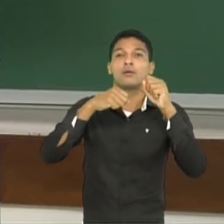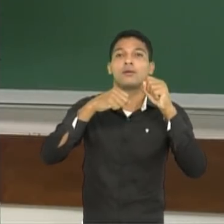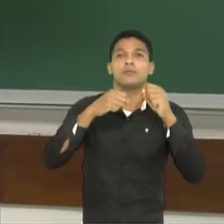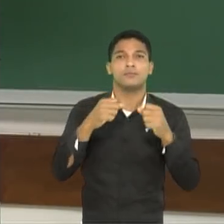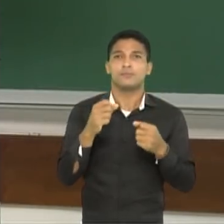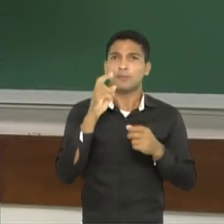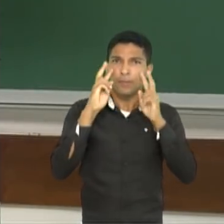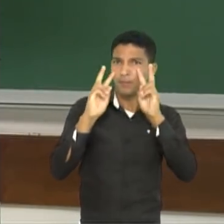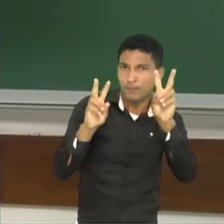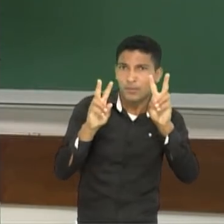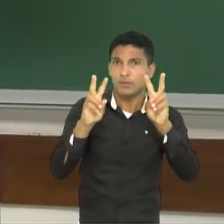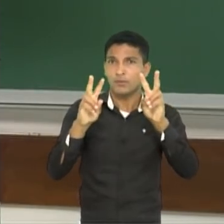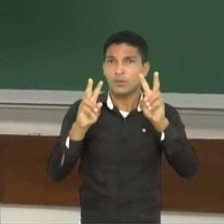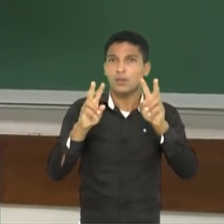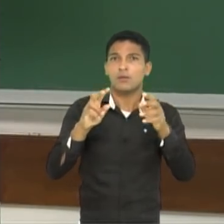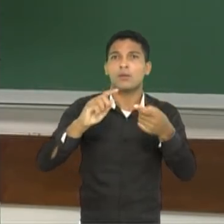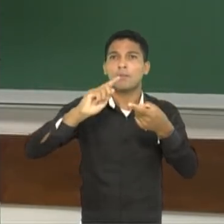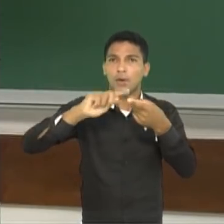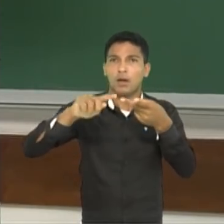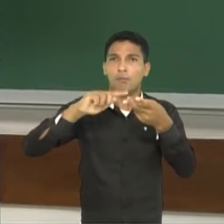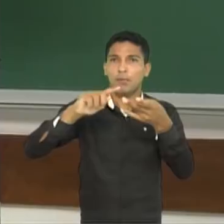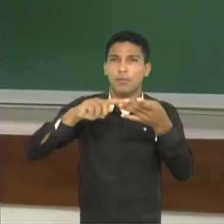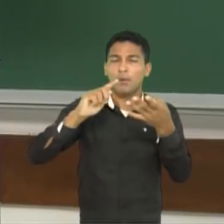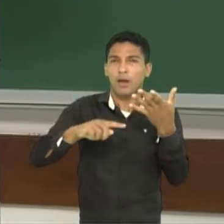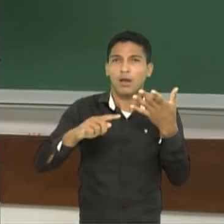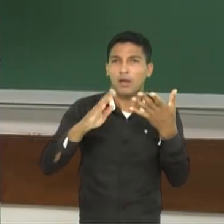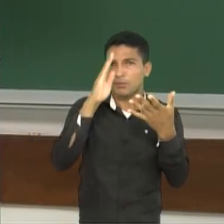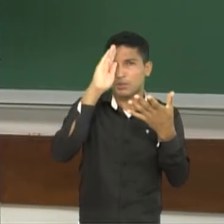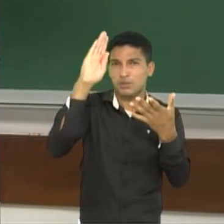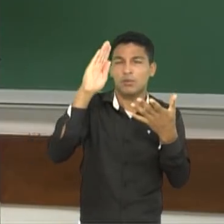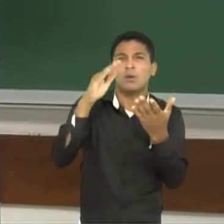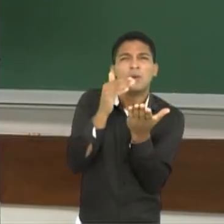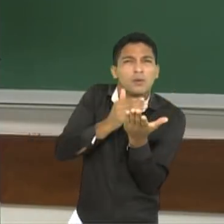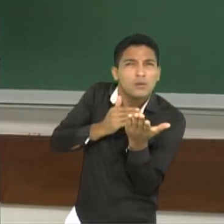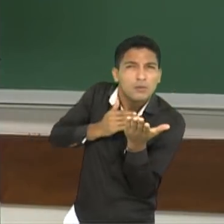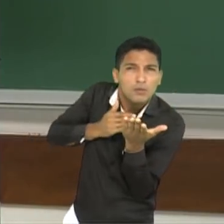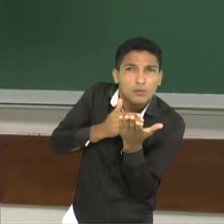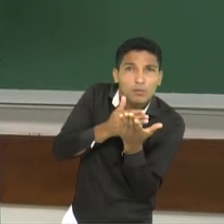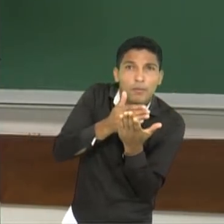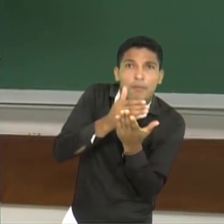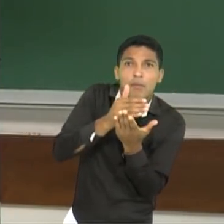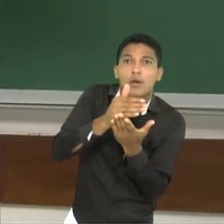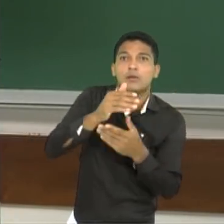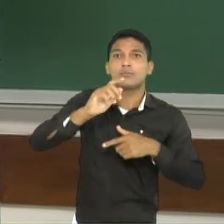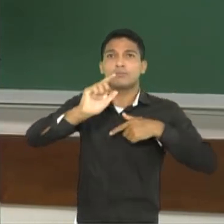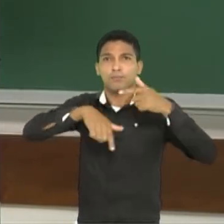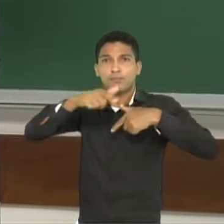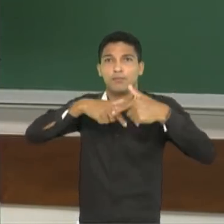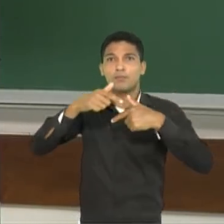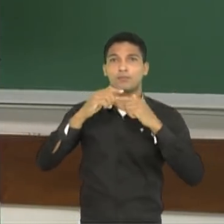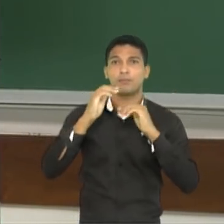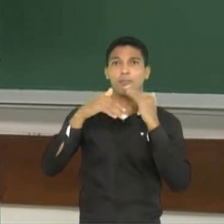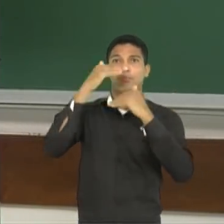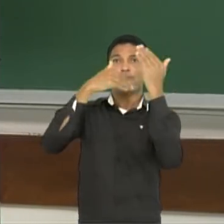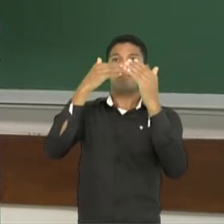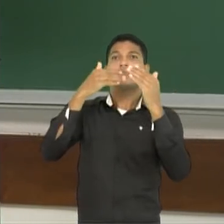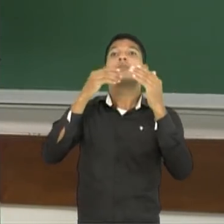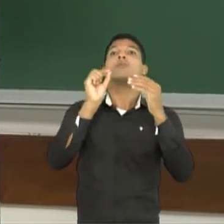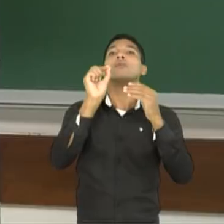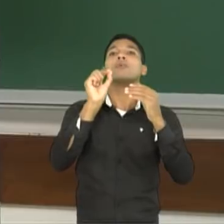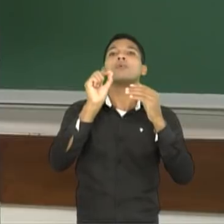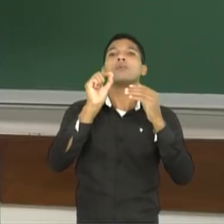importantes como um pontapé inicial, como um começo, né, para esse desenvolvimento industrial da